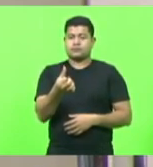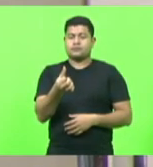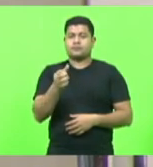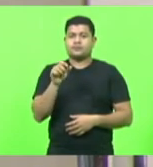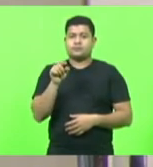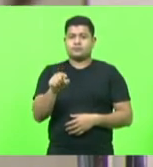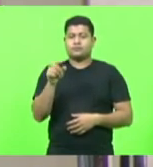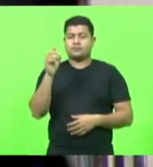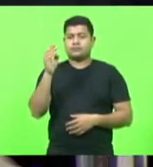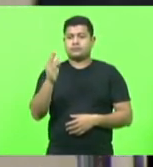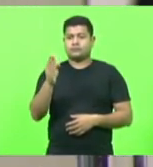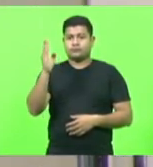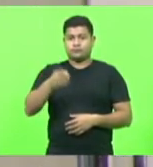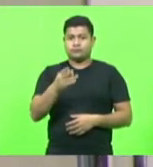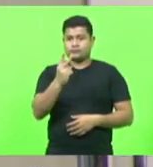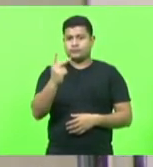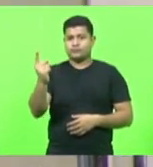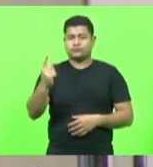676/2021.